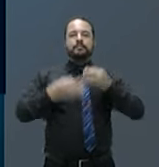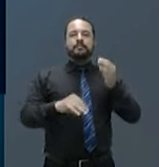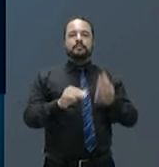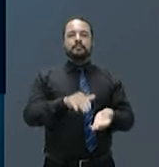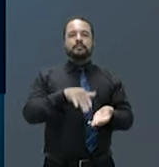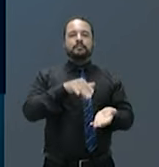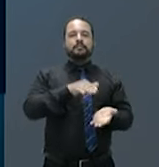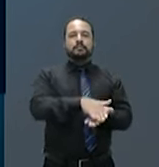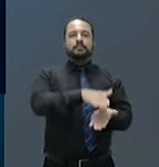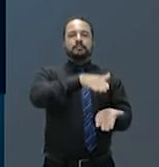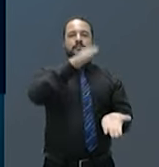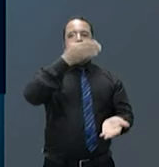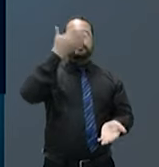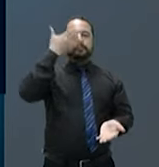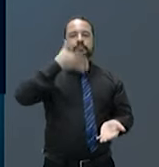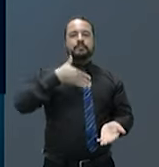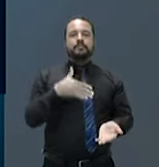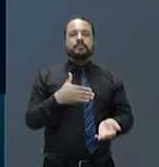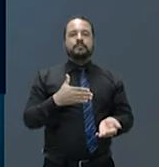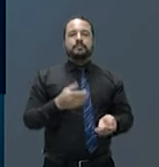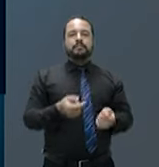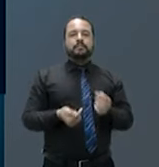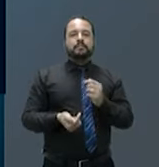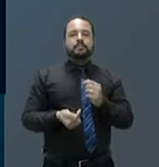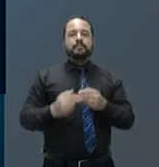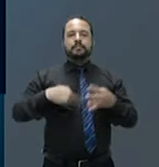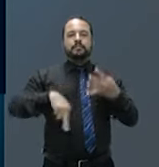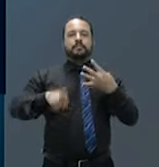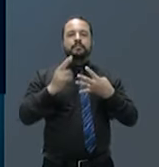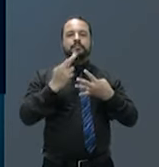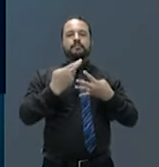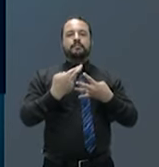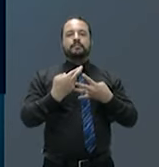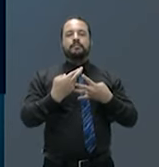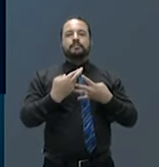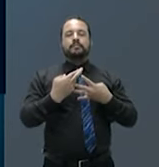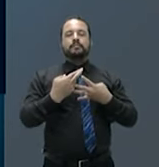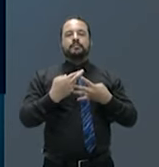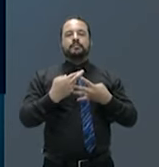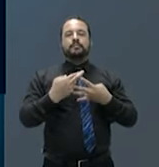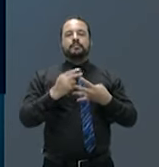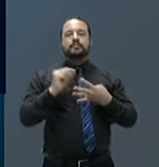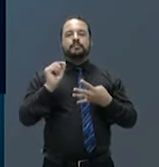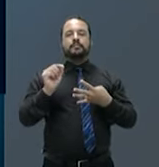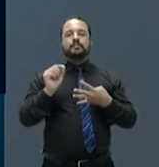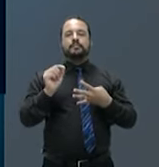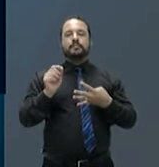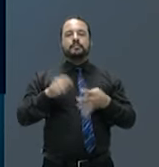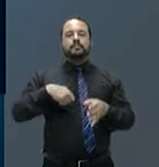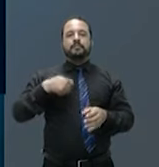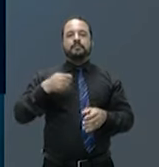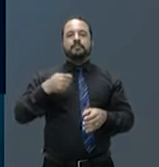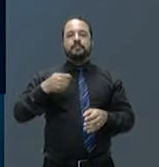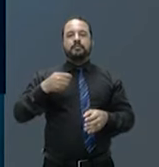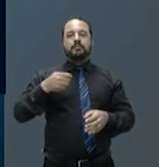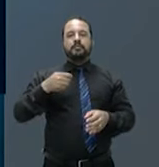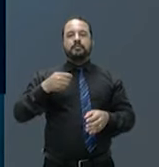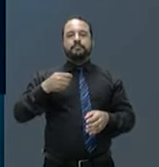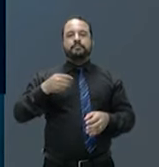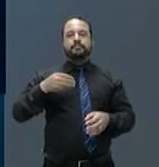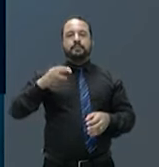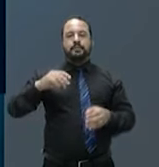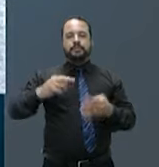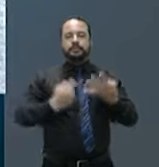realizar o juízo de viabilidade do recurso extraordinário, manejado em face do acordo proferido pela segunda sessão em